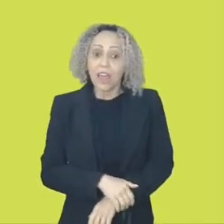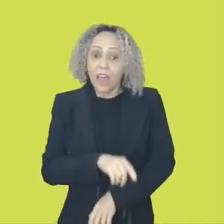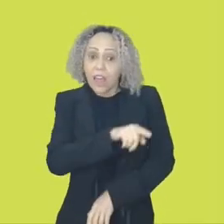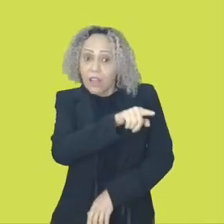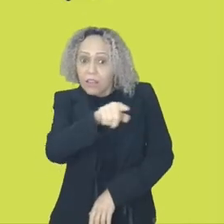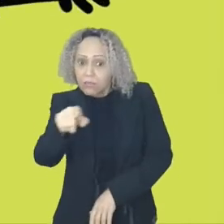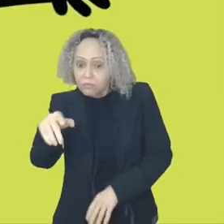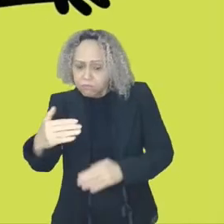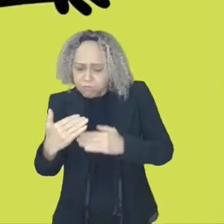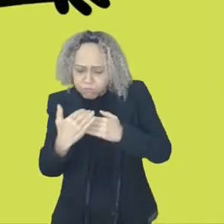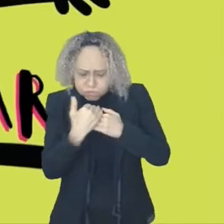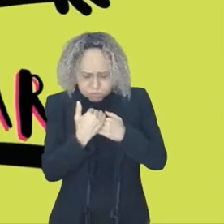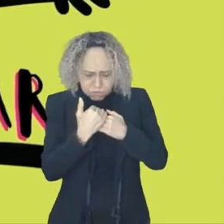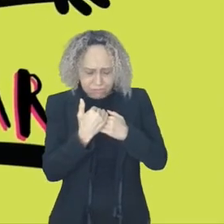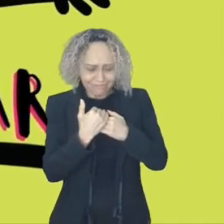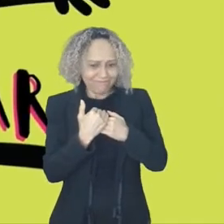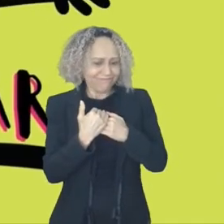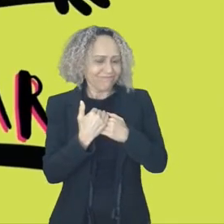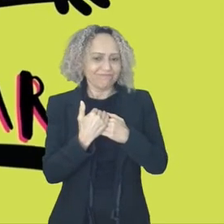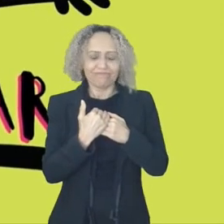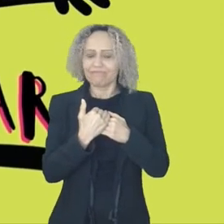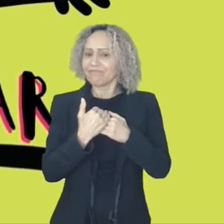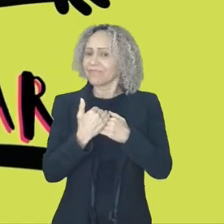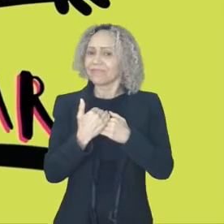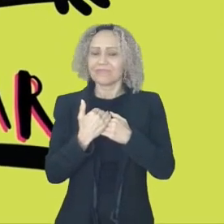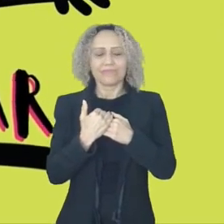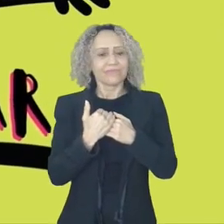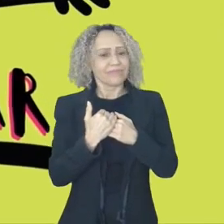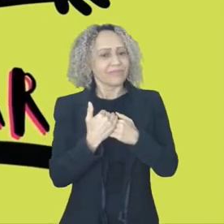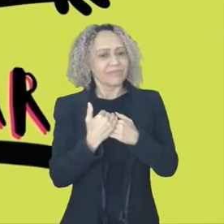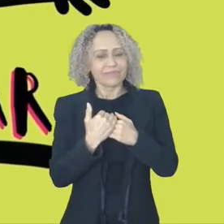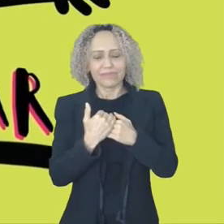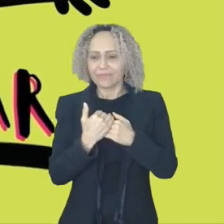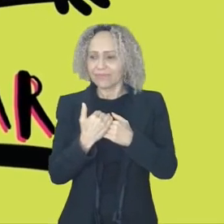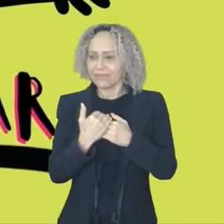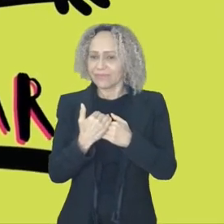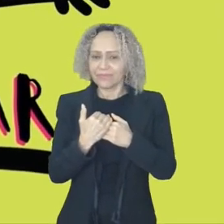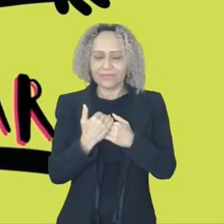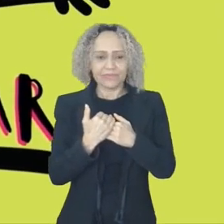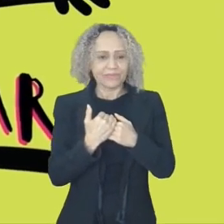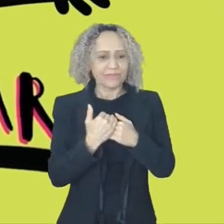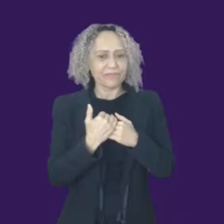Não vão mais conseguir me anular, me calar.